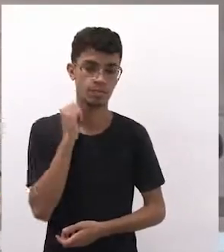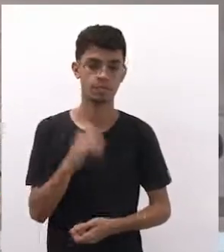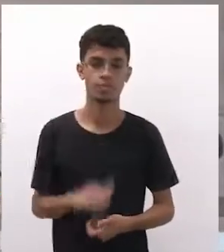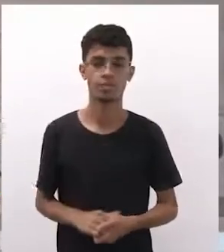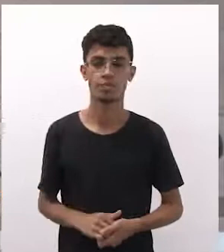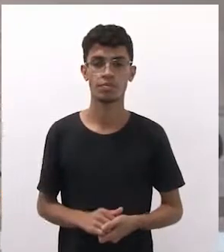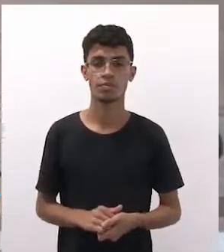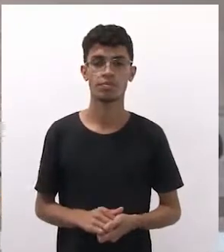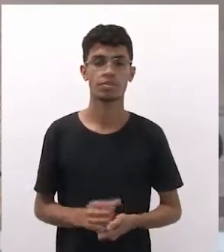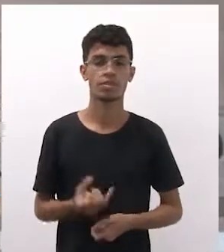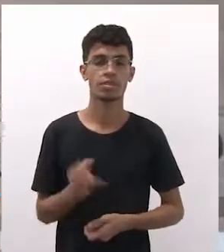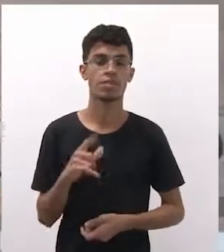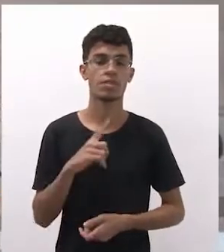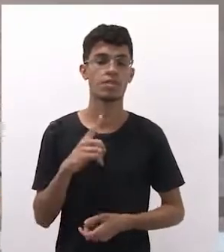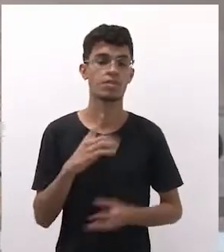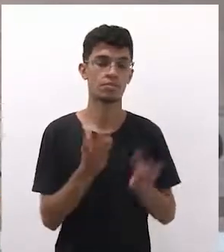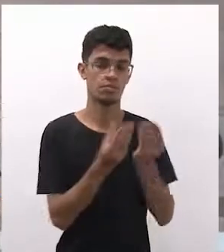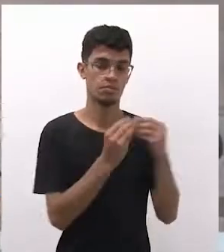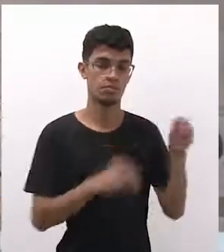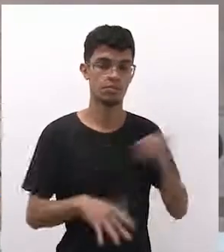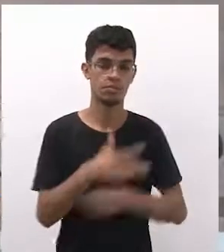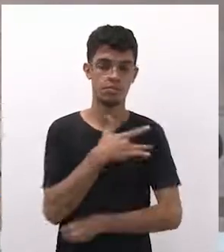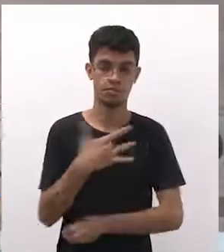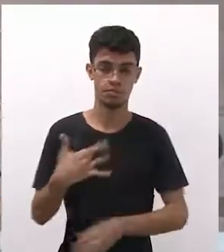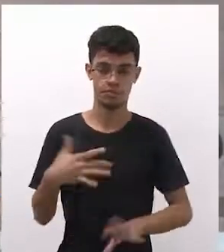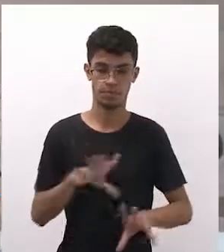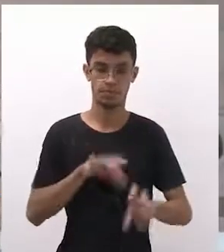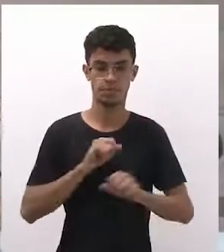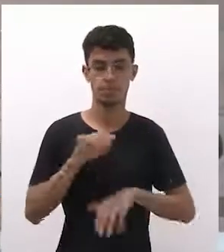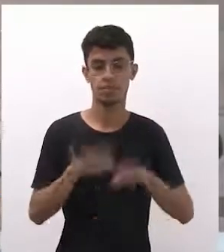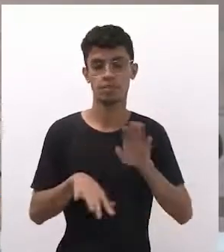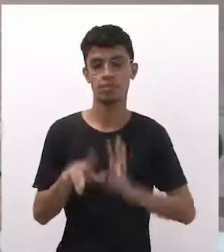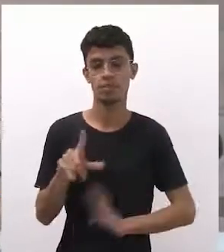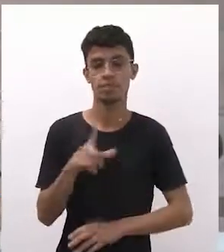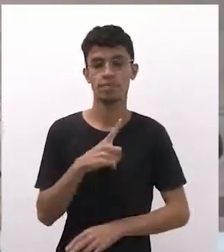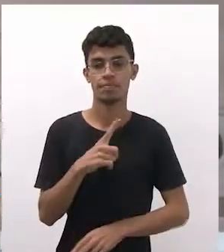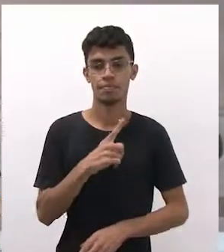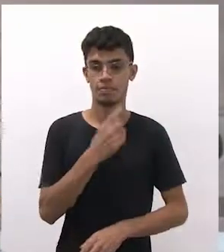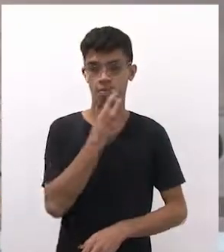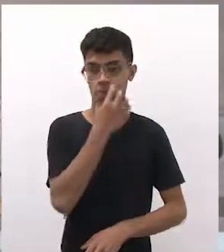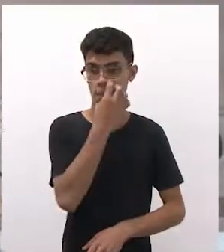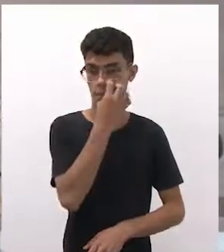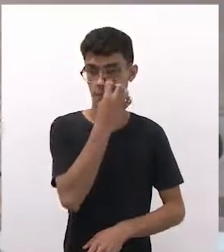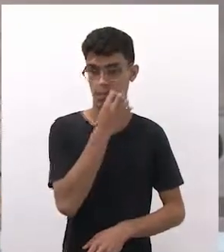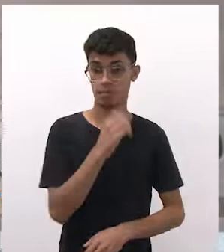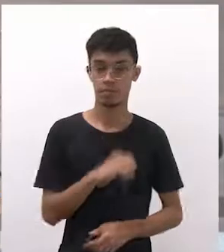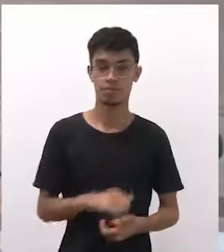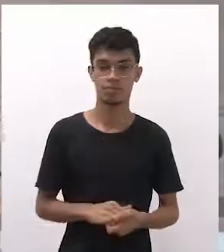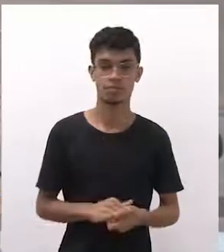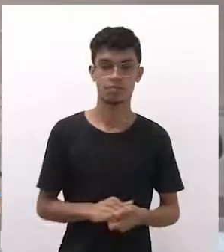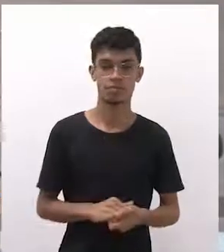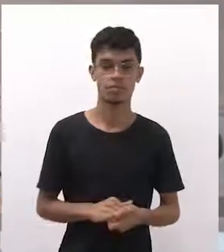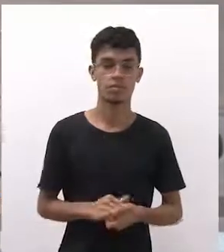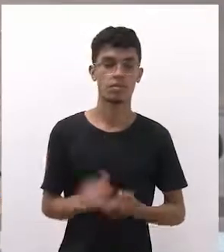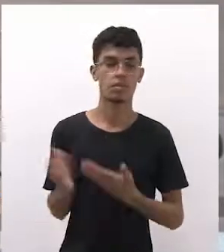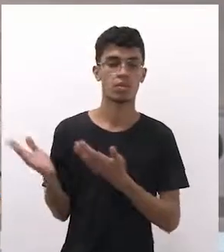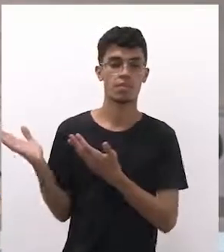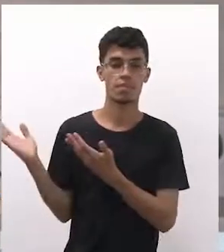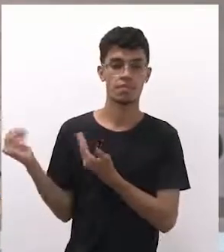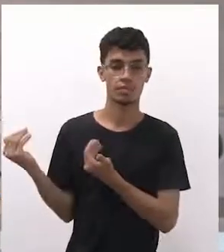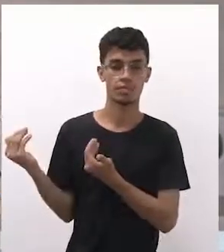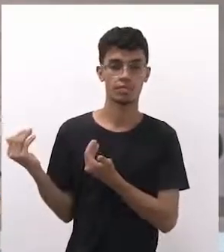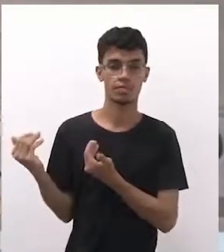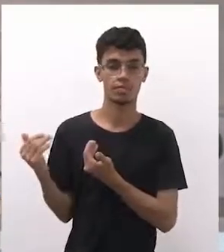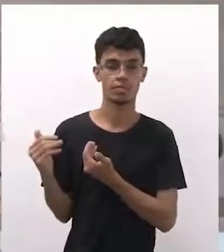causar algum tipo de dano para a saúde, né, que normalmente a gente remunera, mas no caso dos adolescentes, entendeu